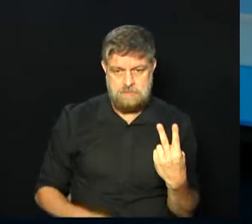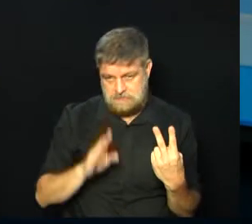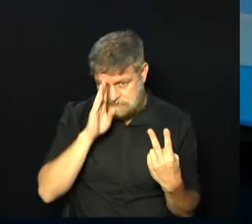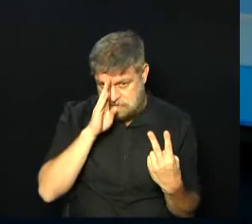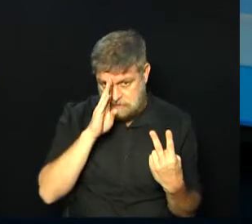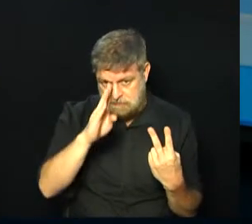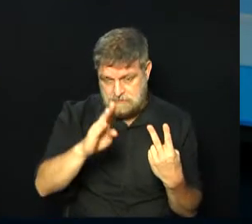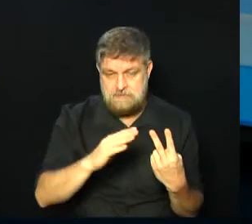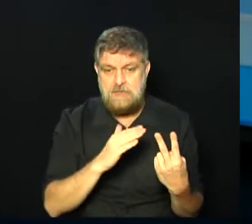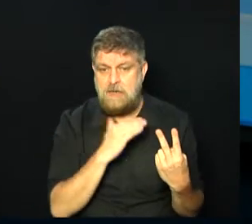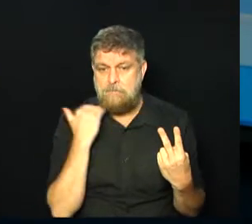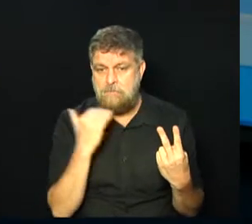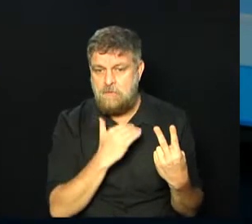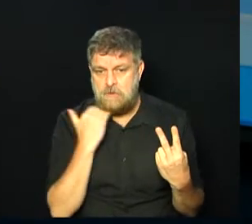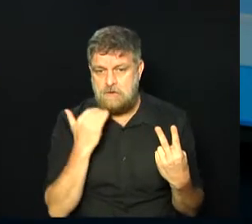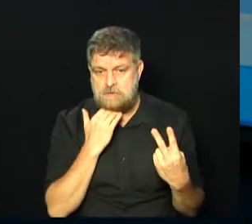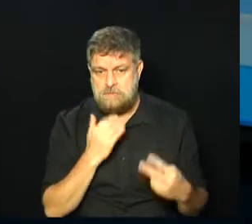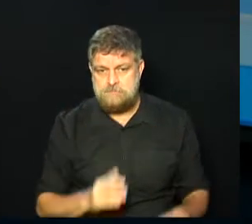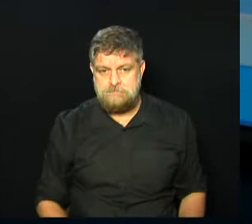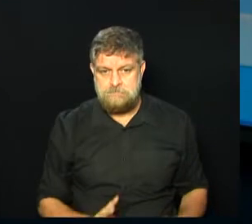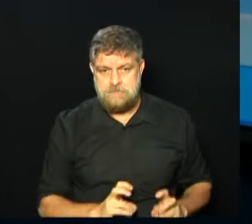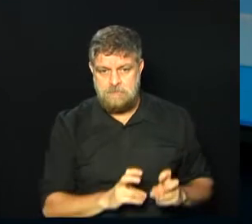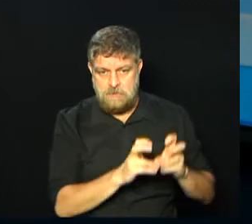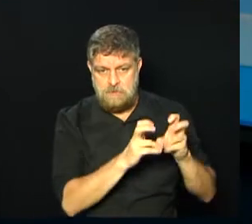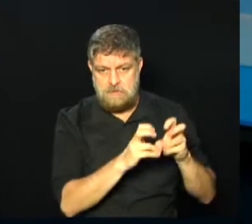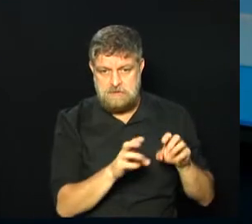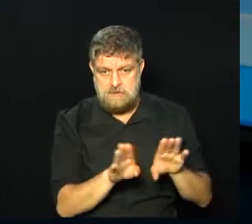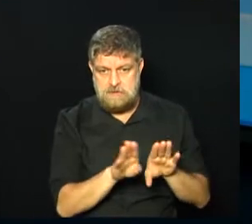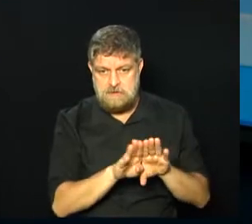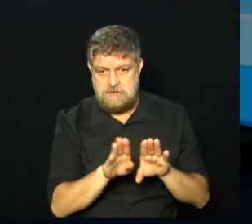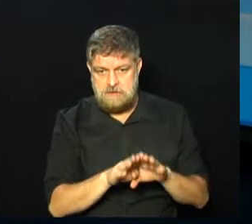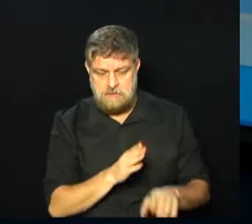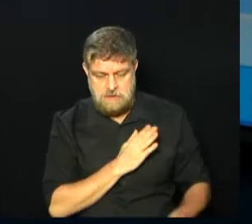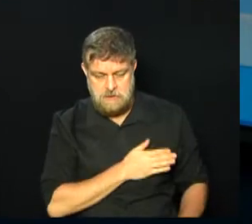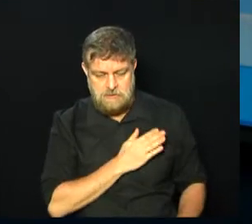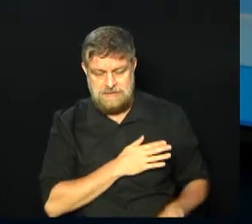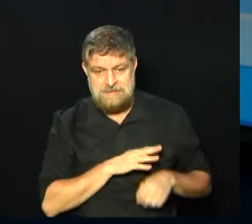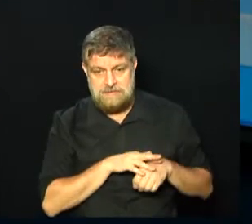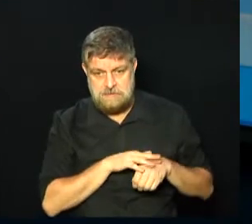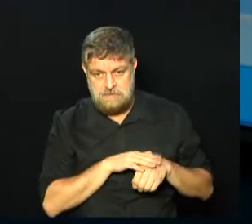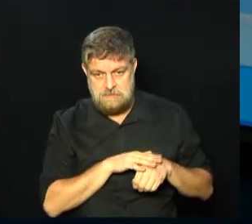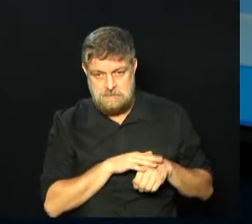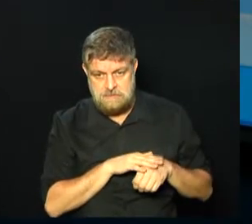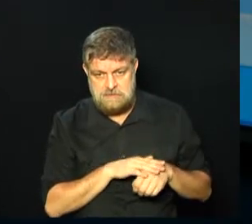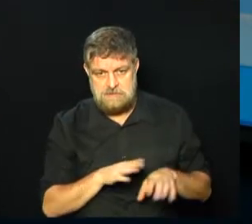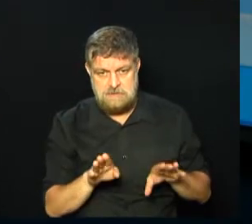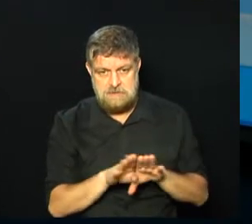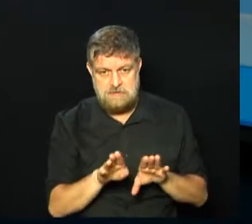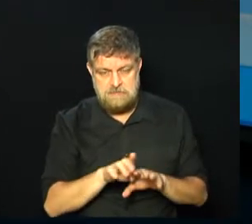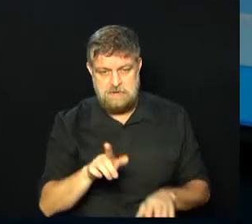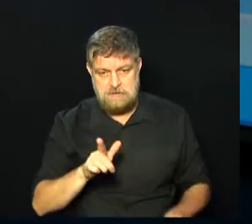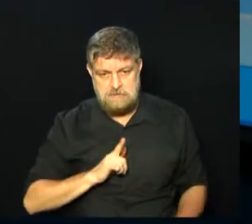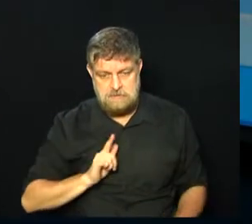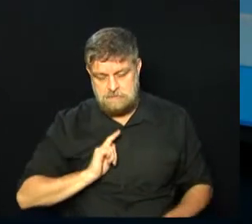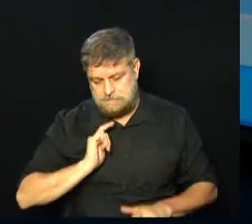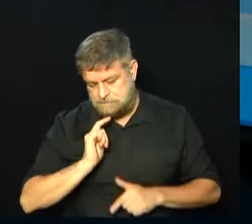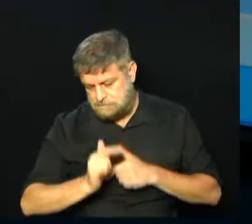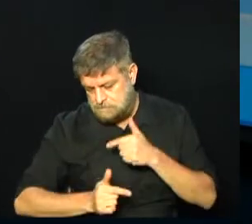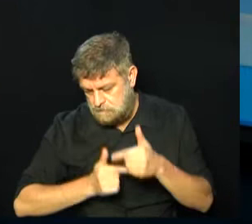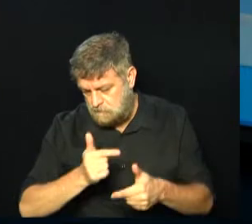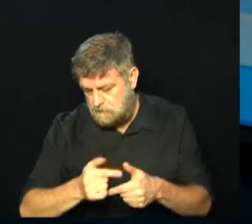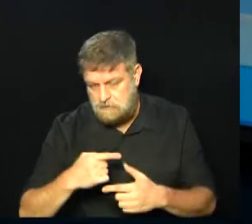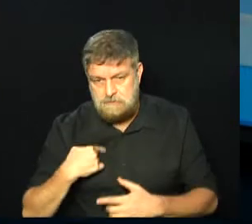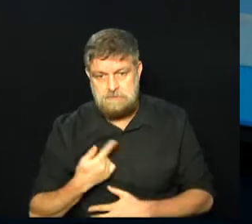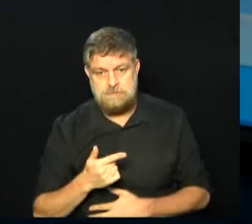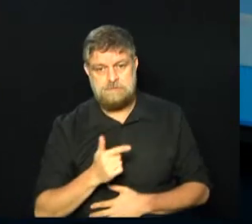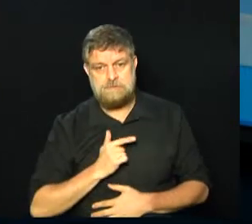da mortalidade, o câncer e as doenças cardiovasculares, além do intenso trabalho que temos para